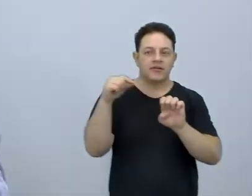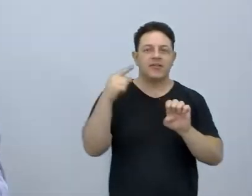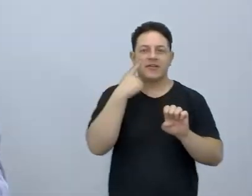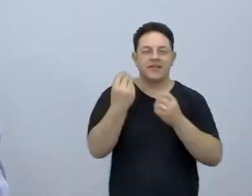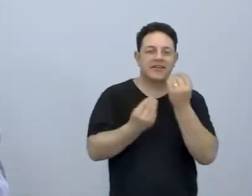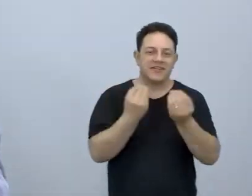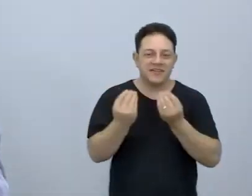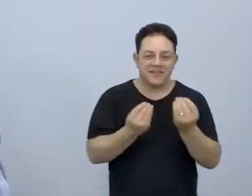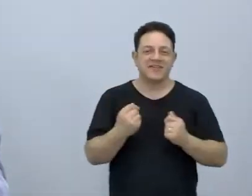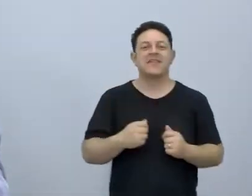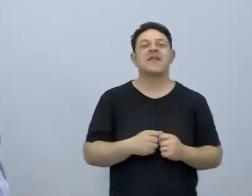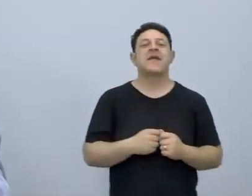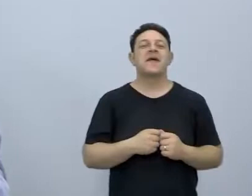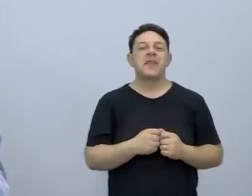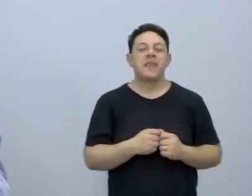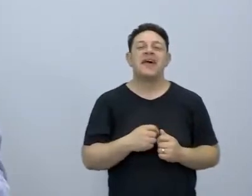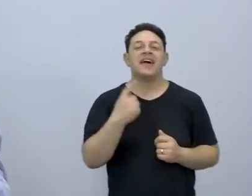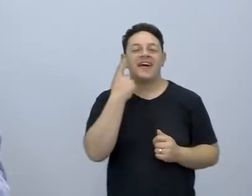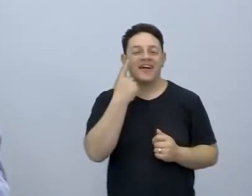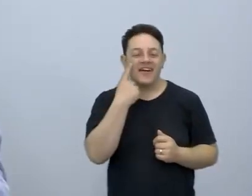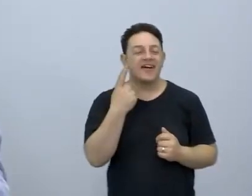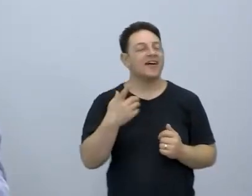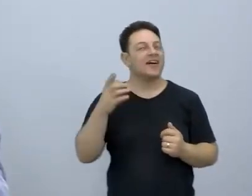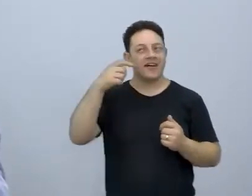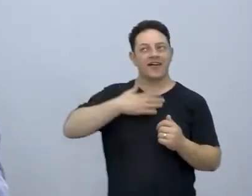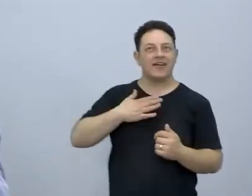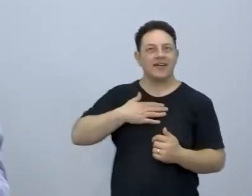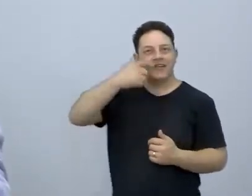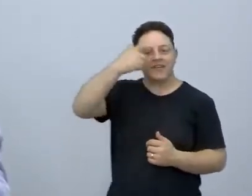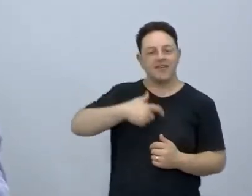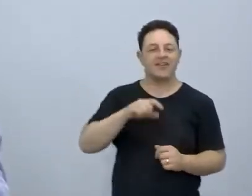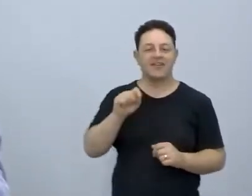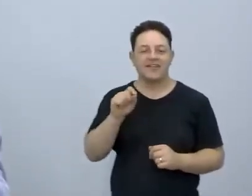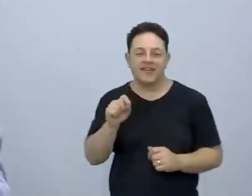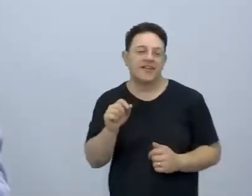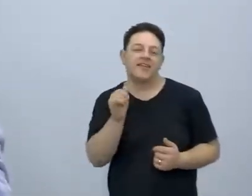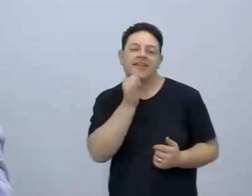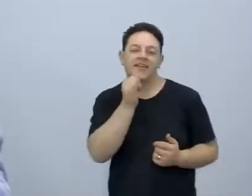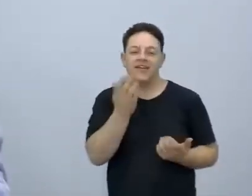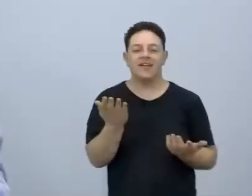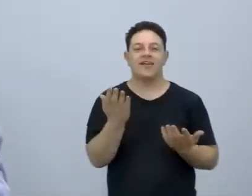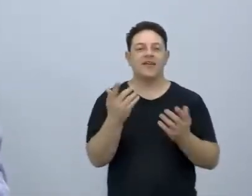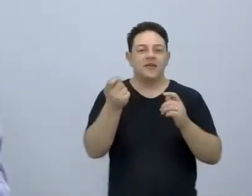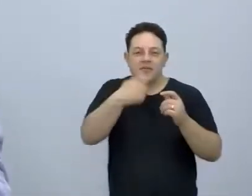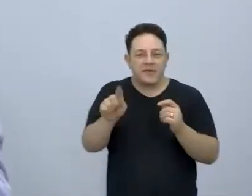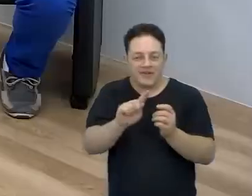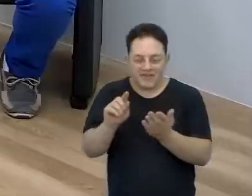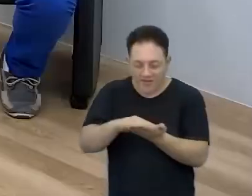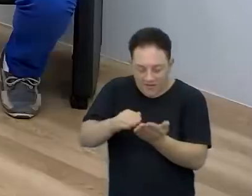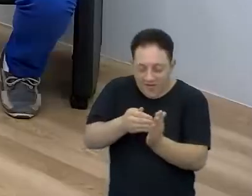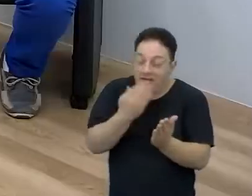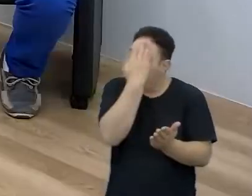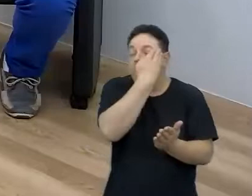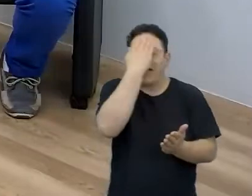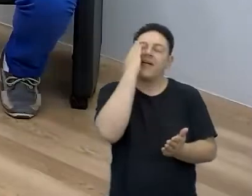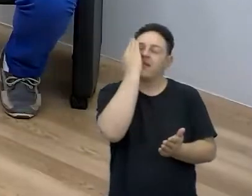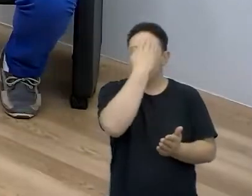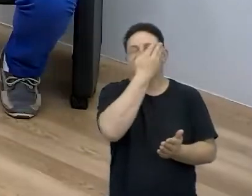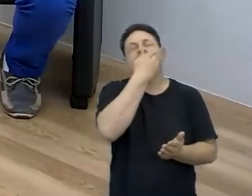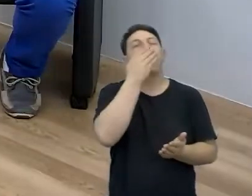assim, eu vou ser aquele cara que vai ter que passar a peroba na cara, né? Ficar na